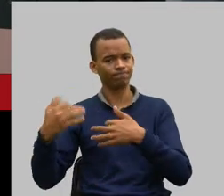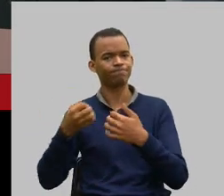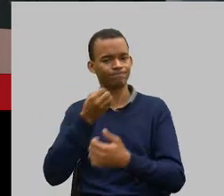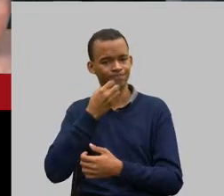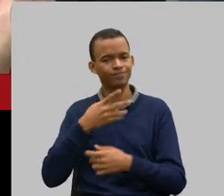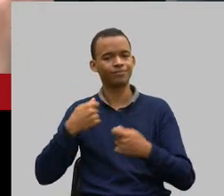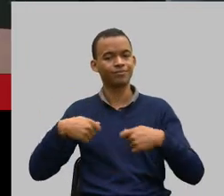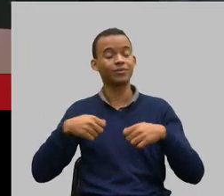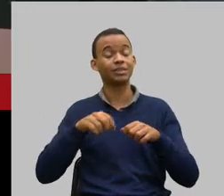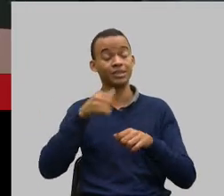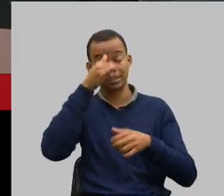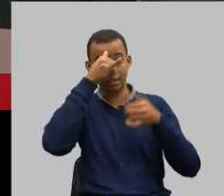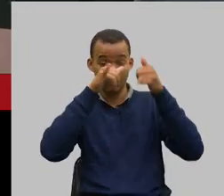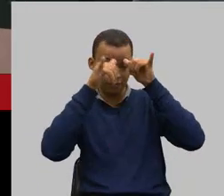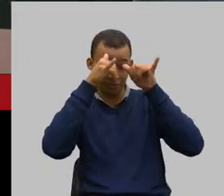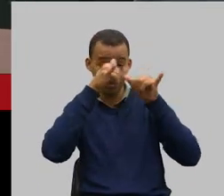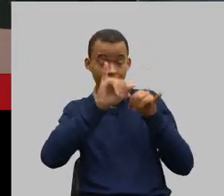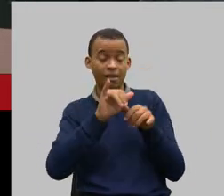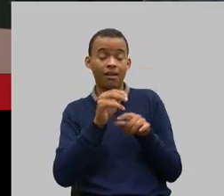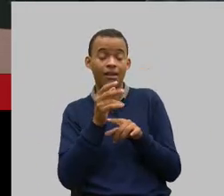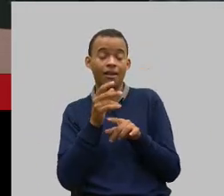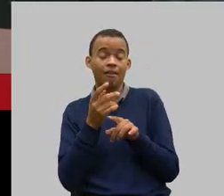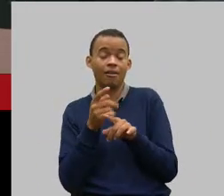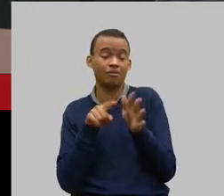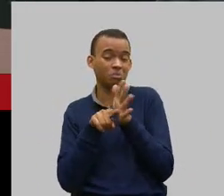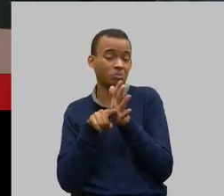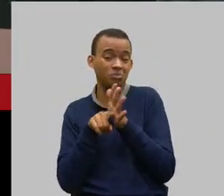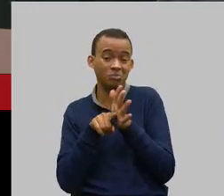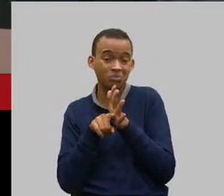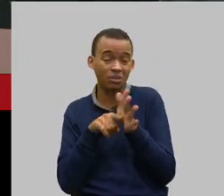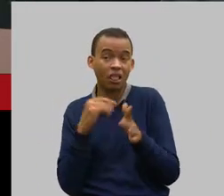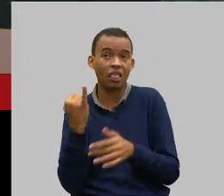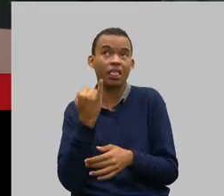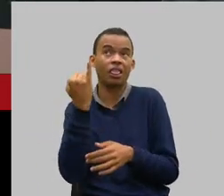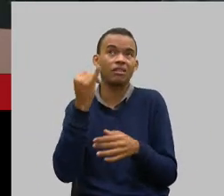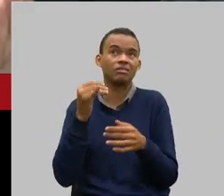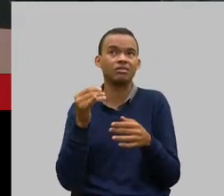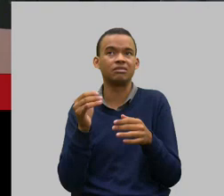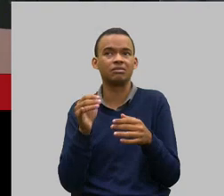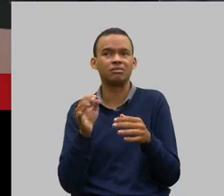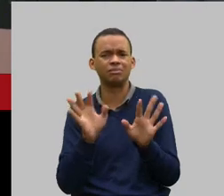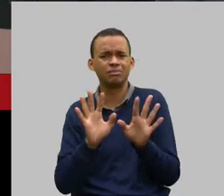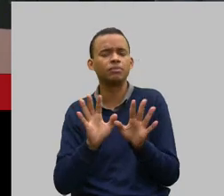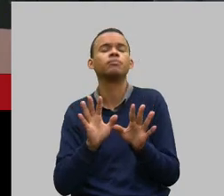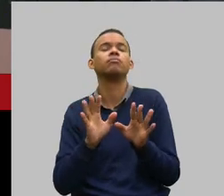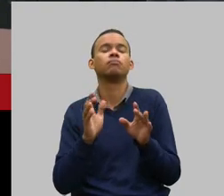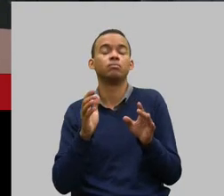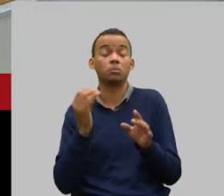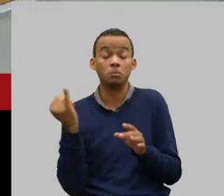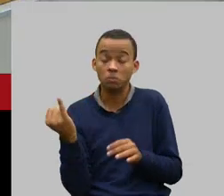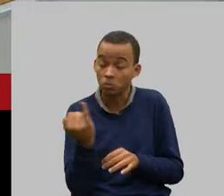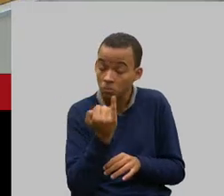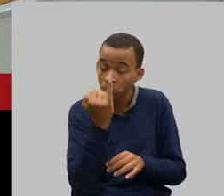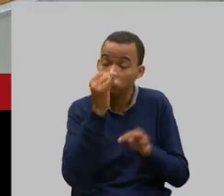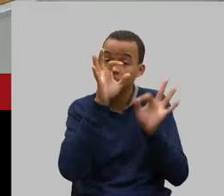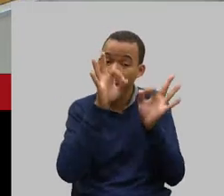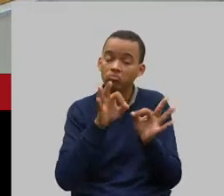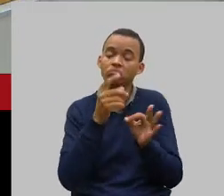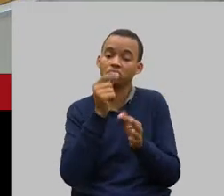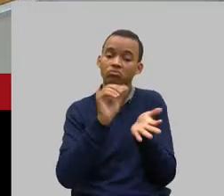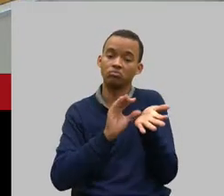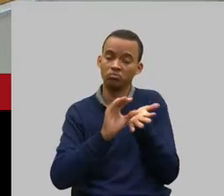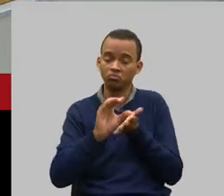coibir e Que bom que a unimontes eh não vai se prestar esse tipo de papel aí conto com o seu apoio